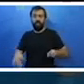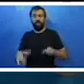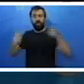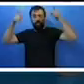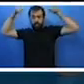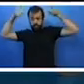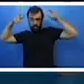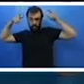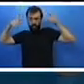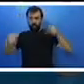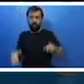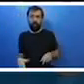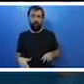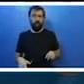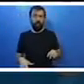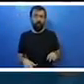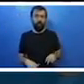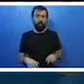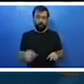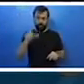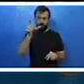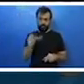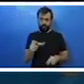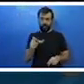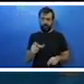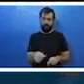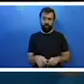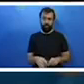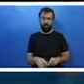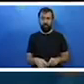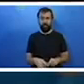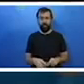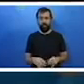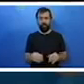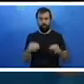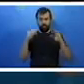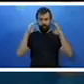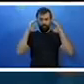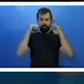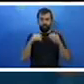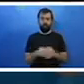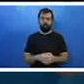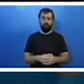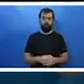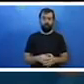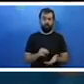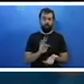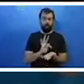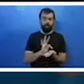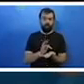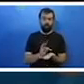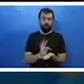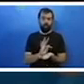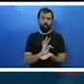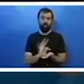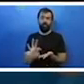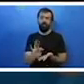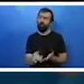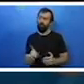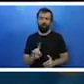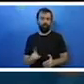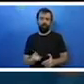coroa era considerado inconfidente. E eles poderiam ser punidos,